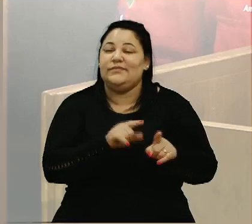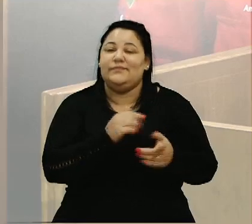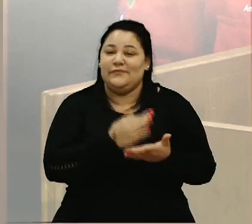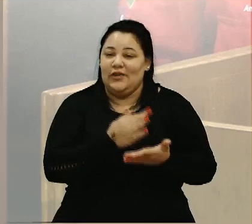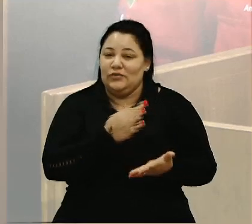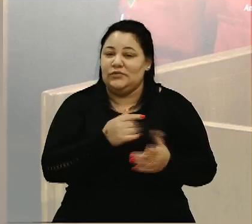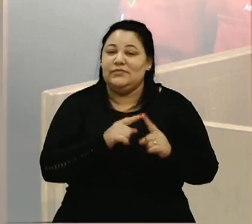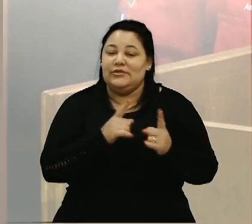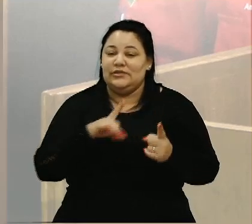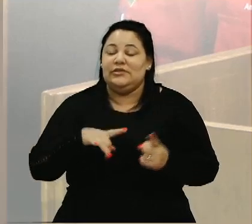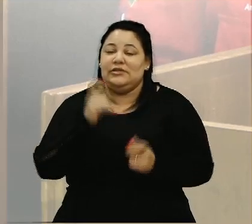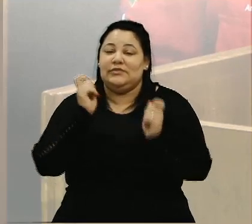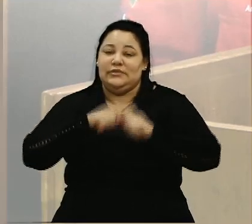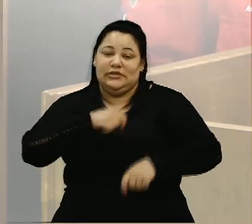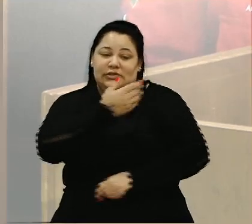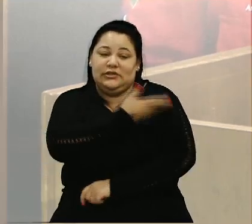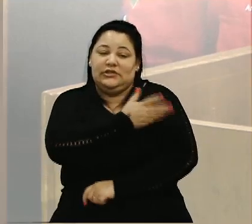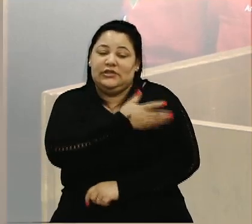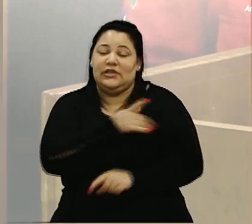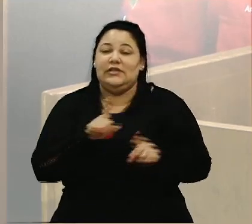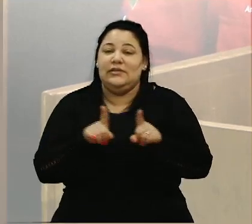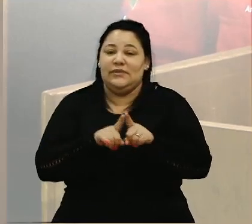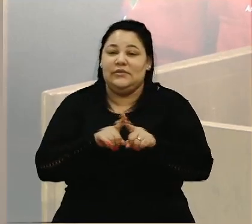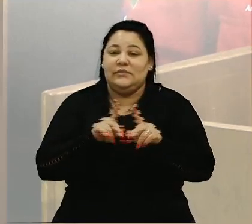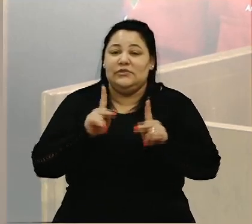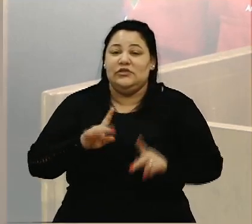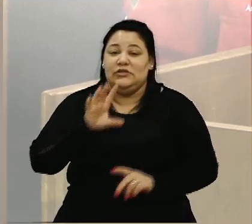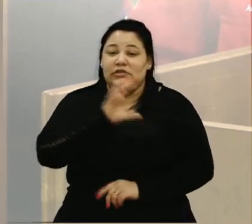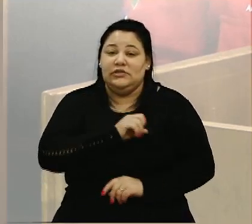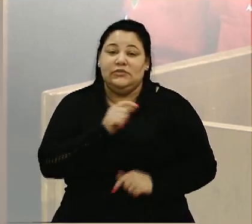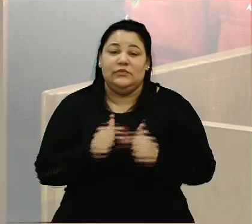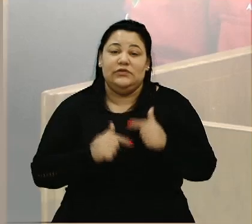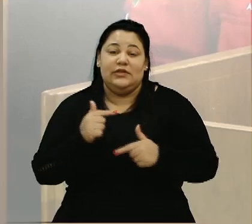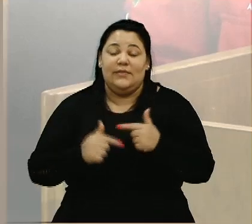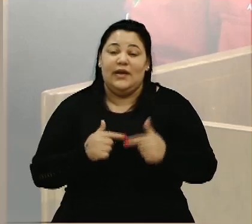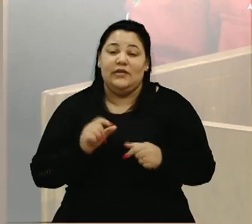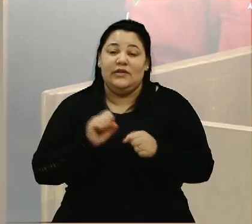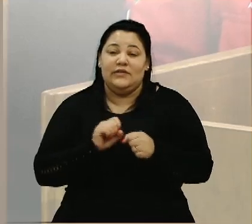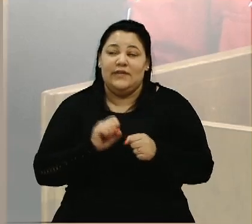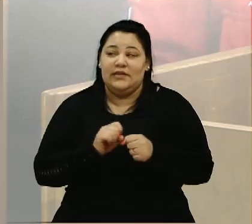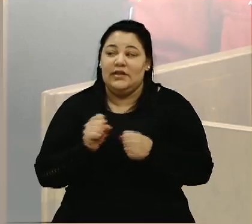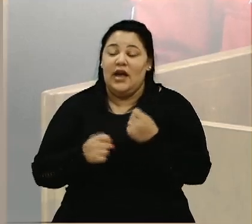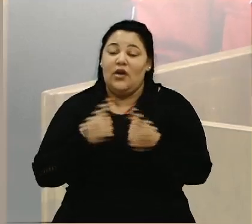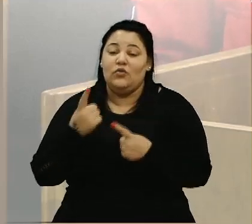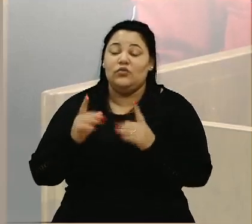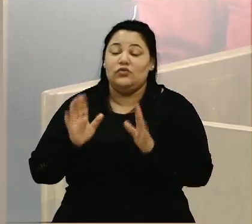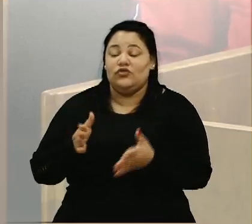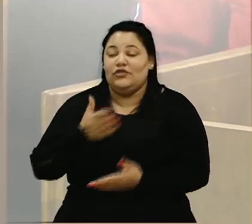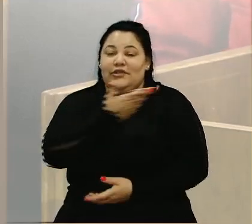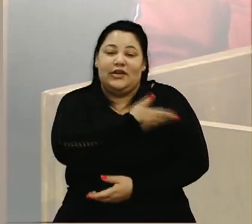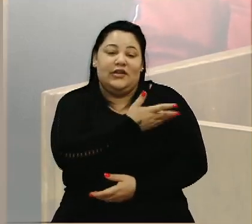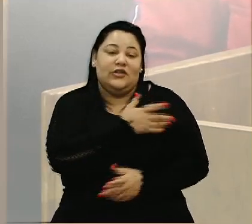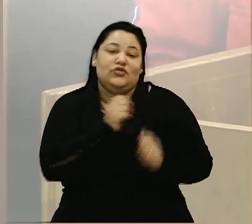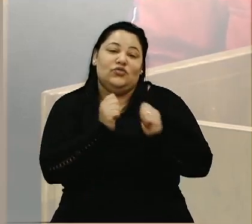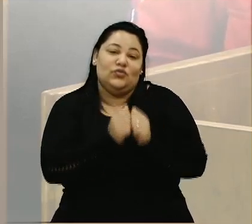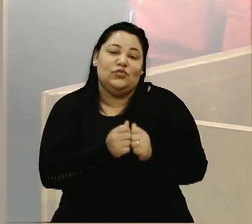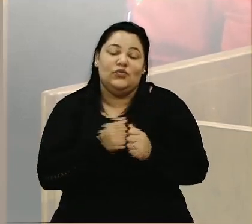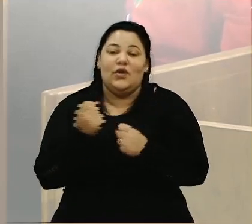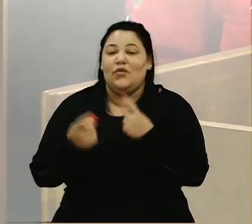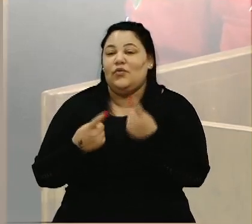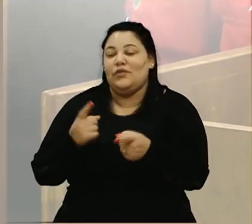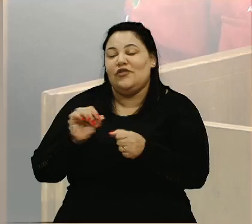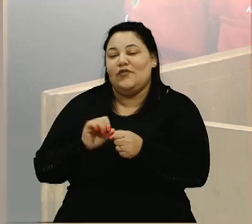altamente treinados também, são pessoas capacitadas, são pessoas que amam o que fazem. Alguns a gente treina junto, alguns a gente faz alinhamento de